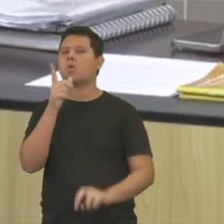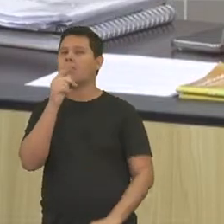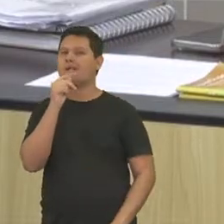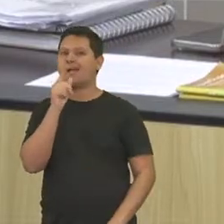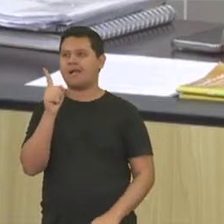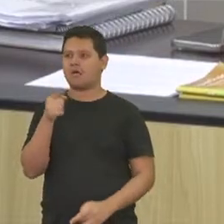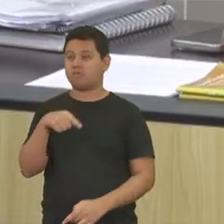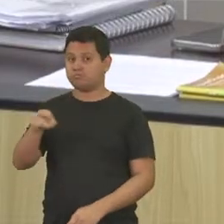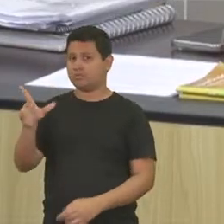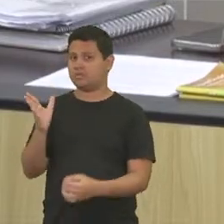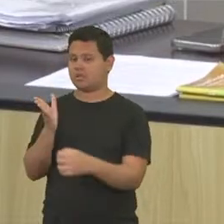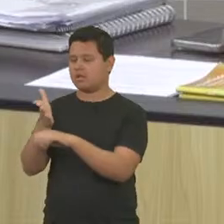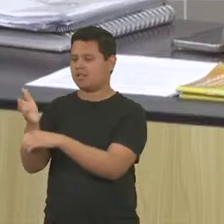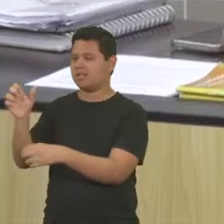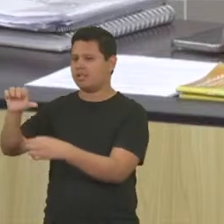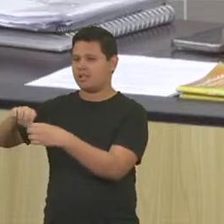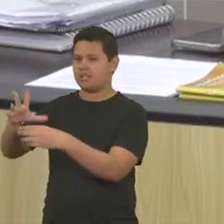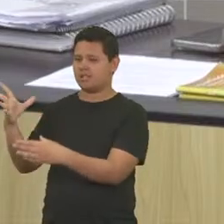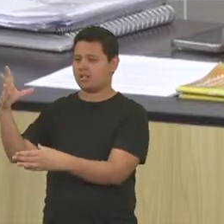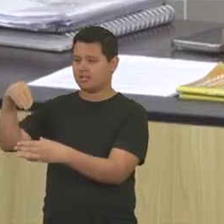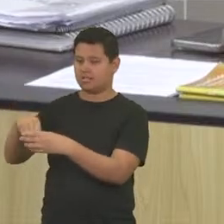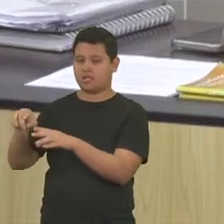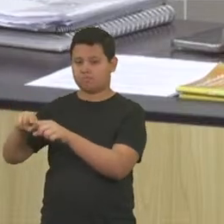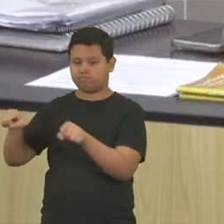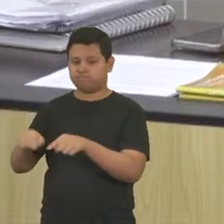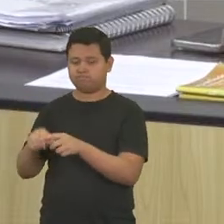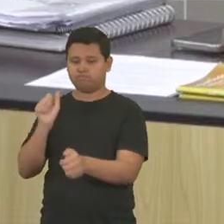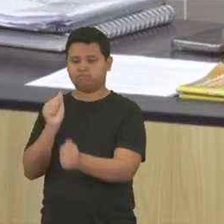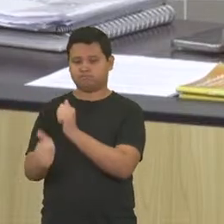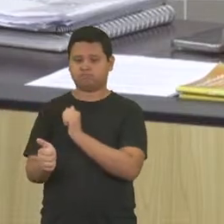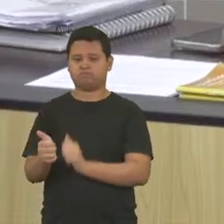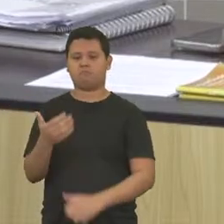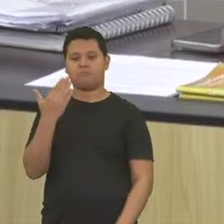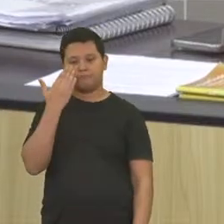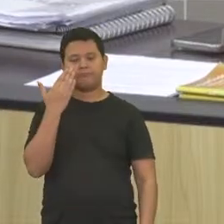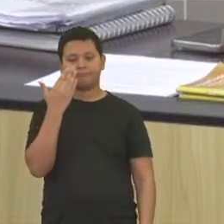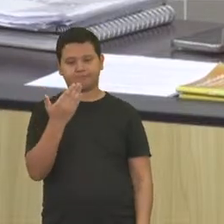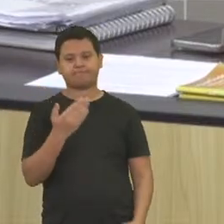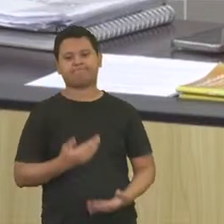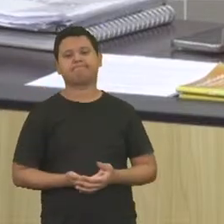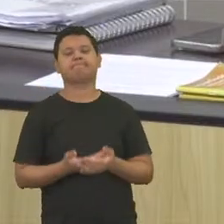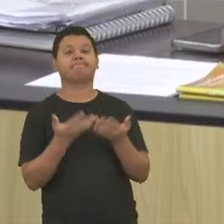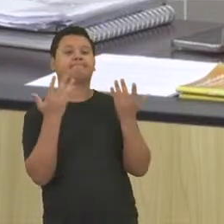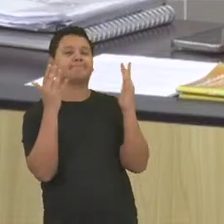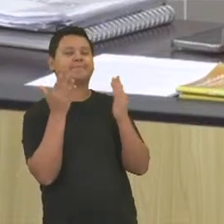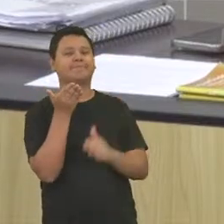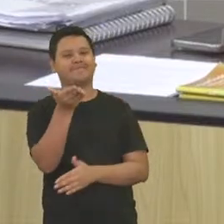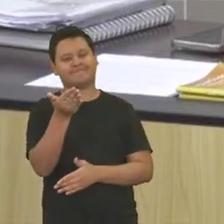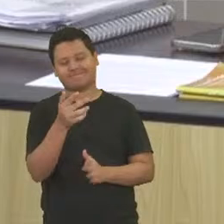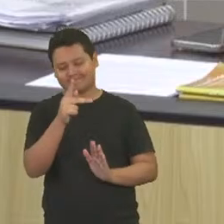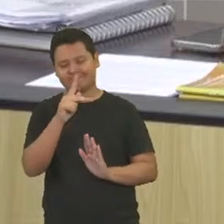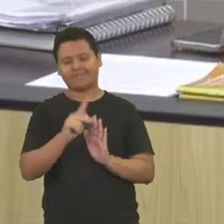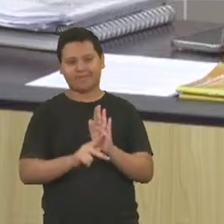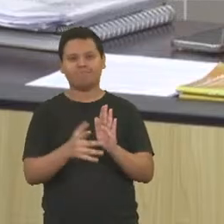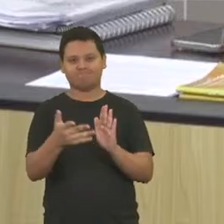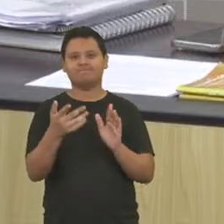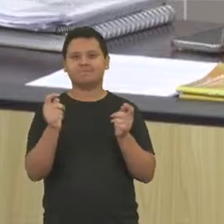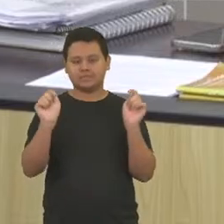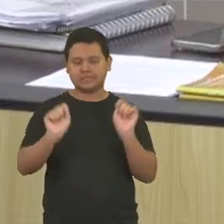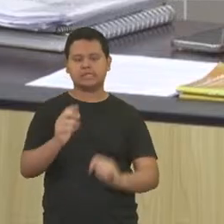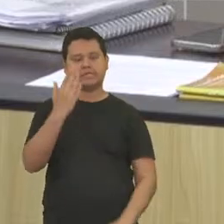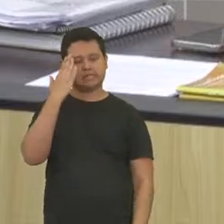levar a água potável para os campos de futebol e espaços esportivos. Quero parabenizar pela sua atitude. A gente sabe